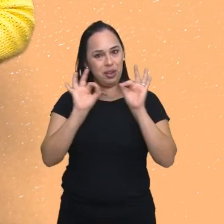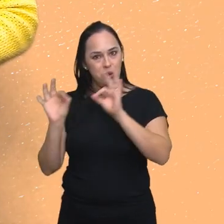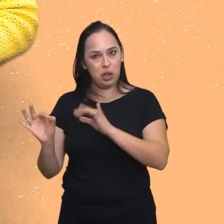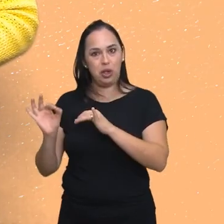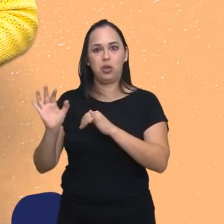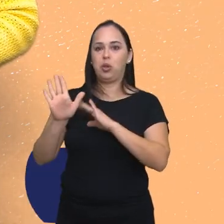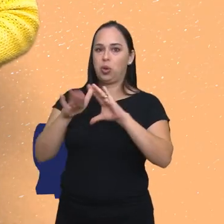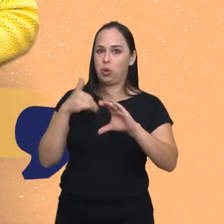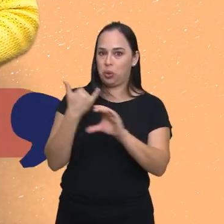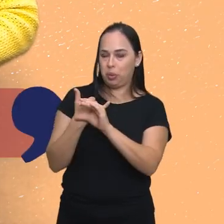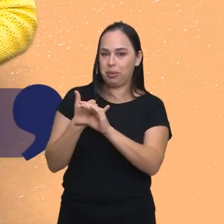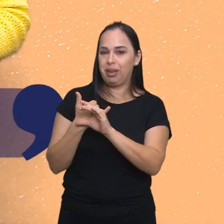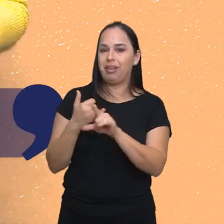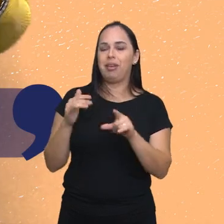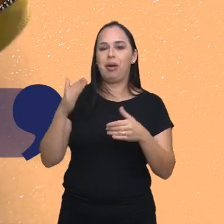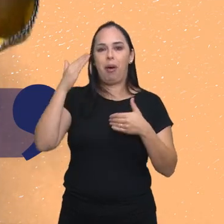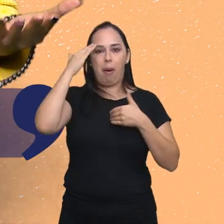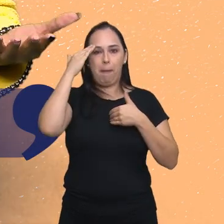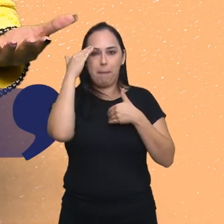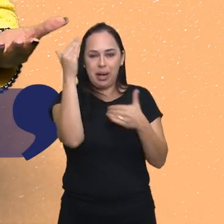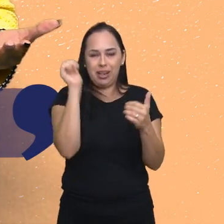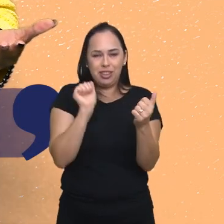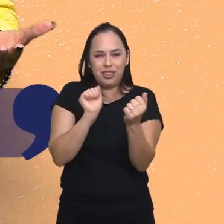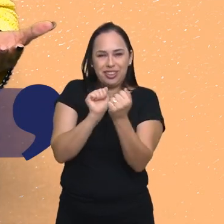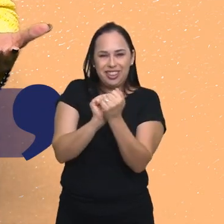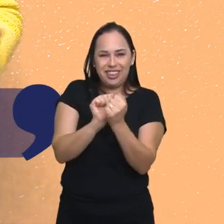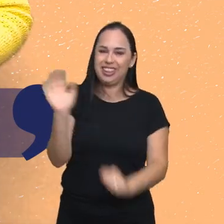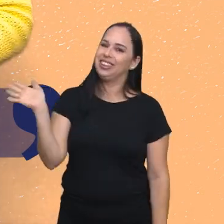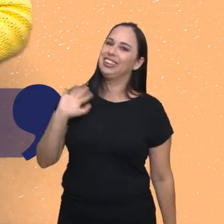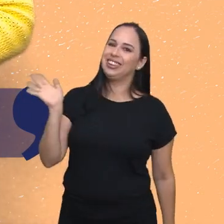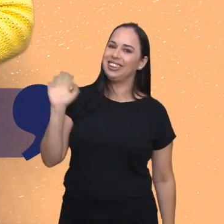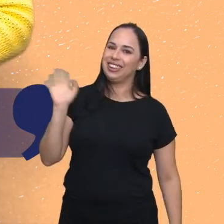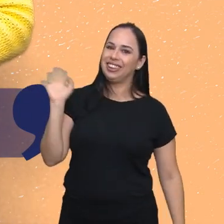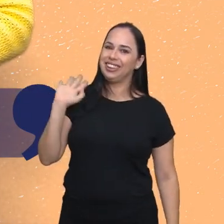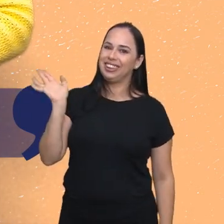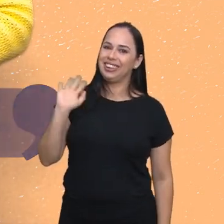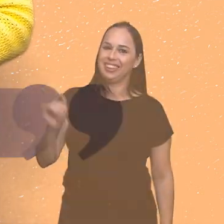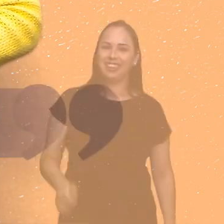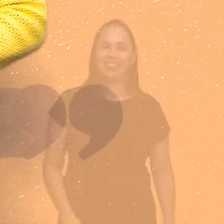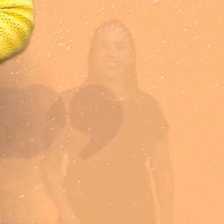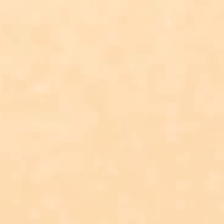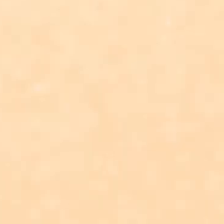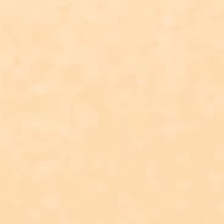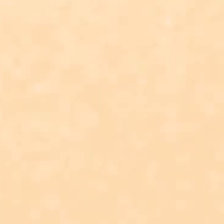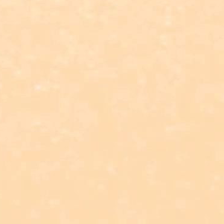nosso programa no canal do YouTube. Muito obrigada pela companhia e até a próxima!